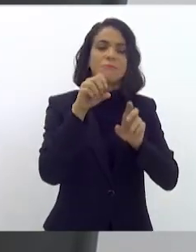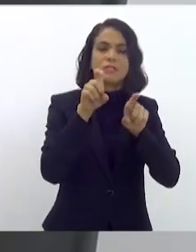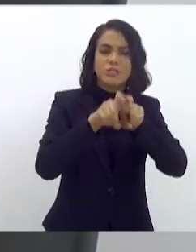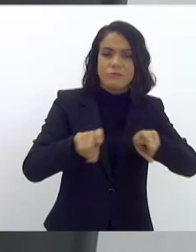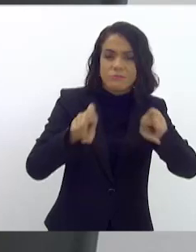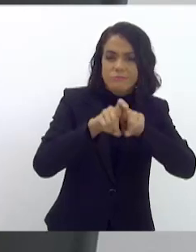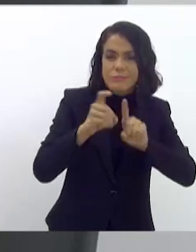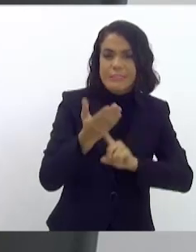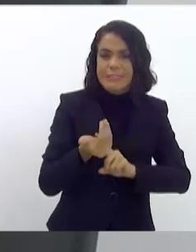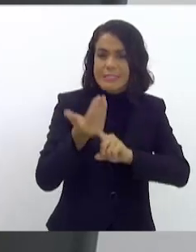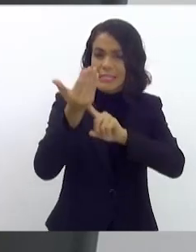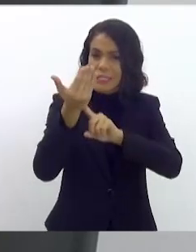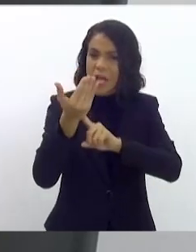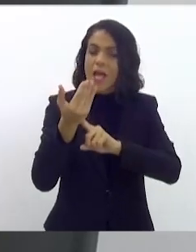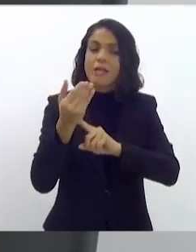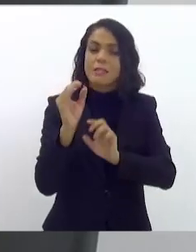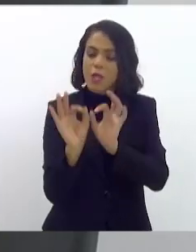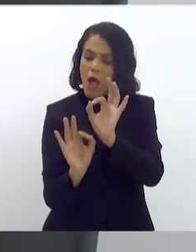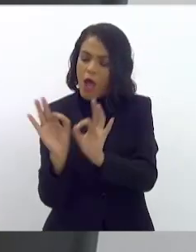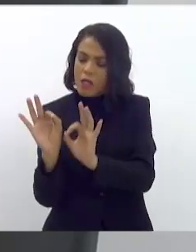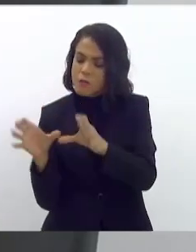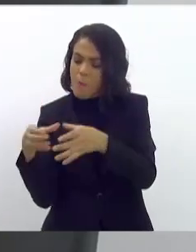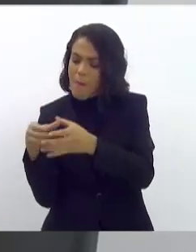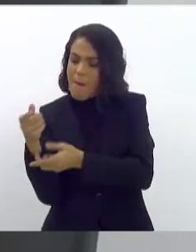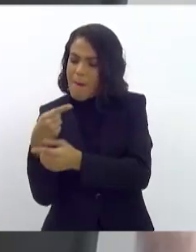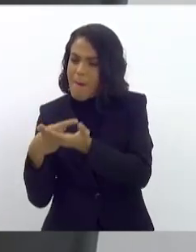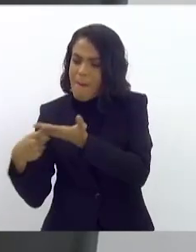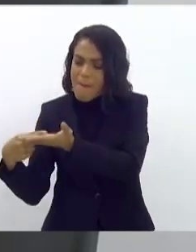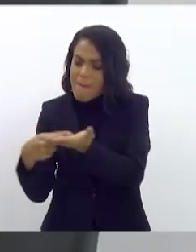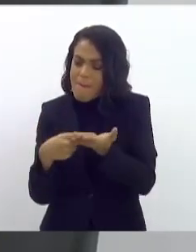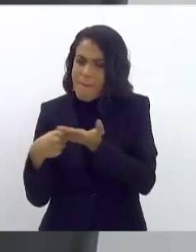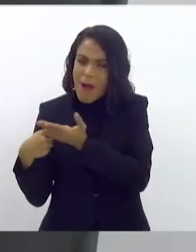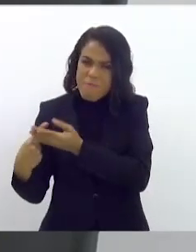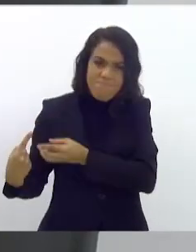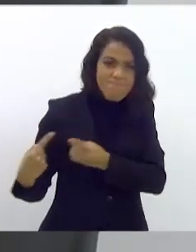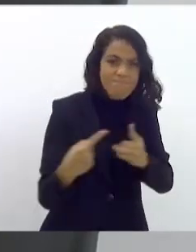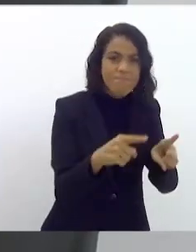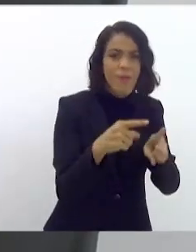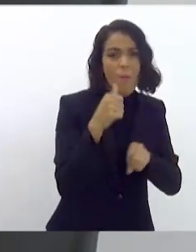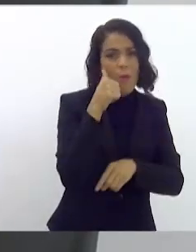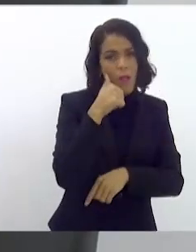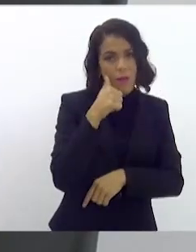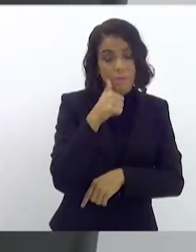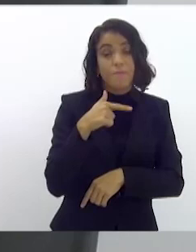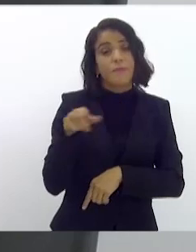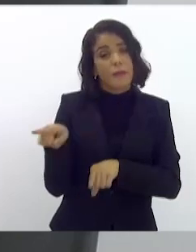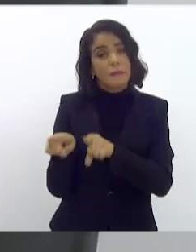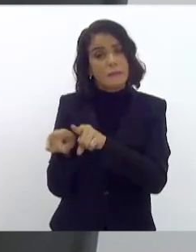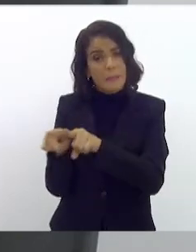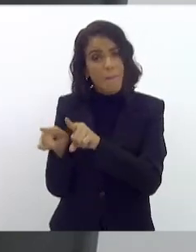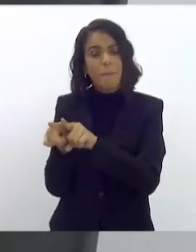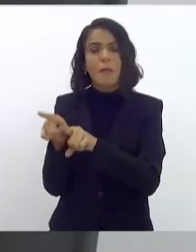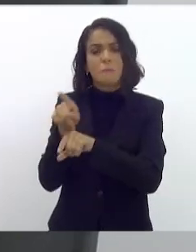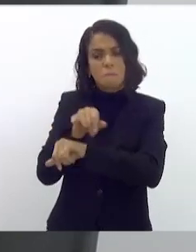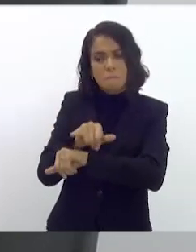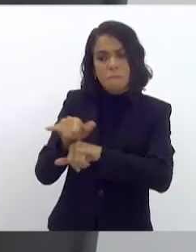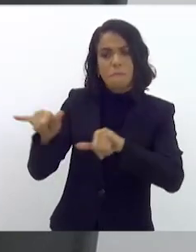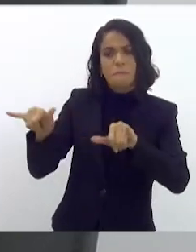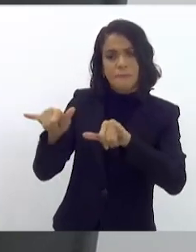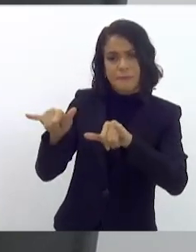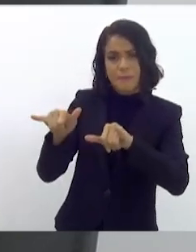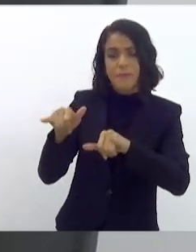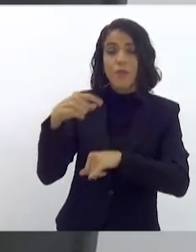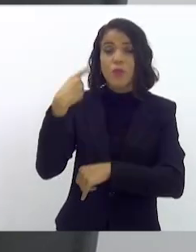para atacar mulheres. É a doutora Laura Aronovitch. E ela fala também da